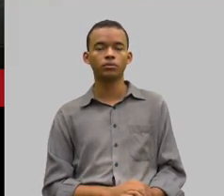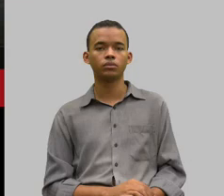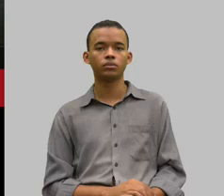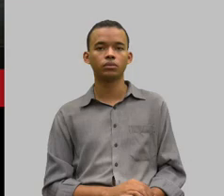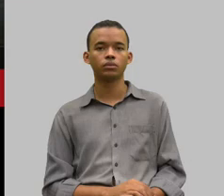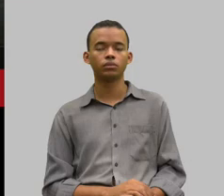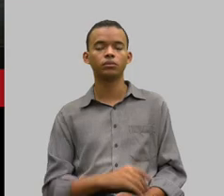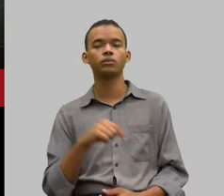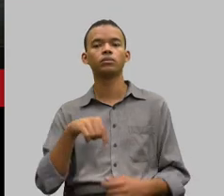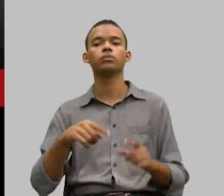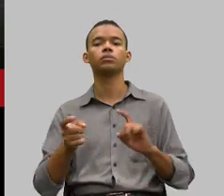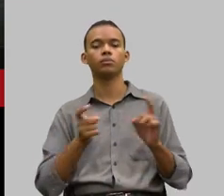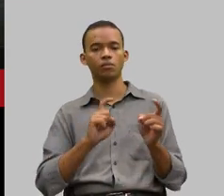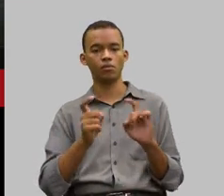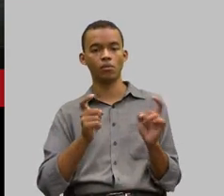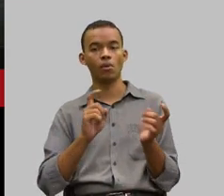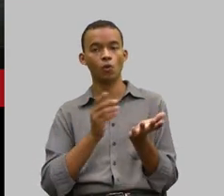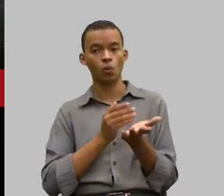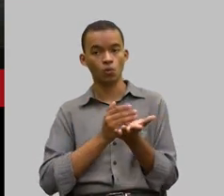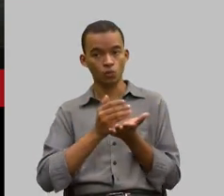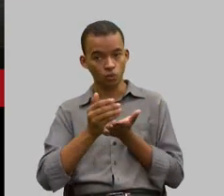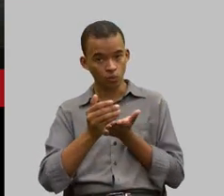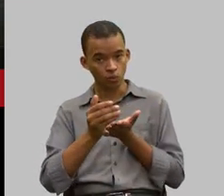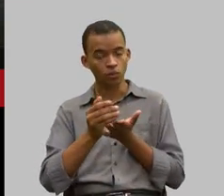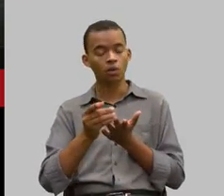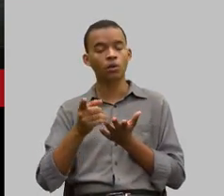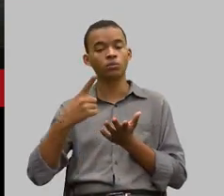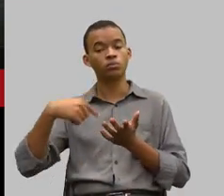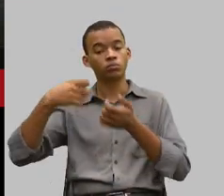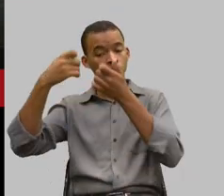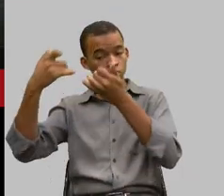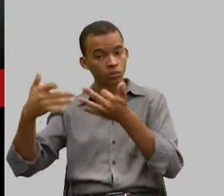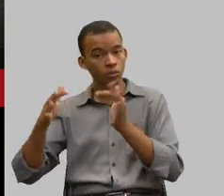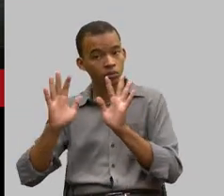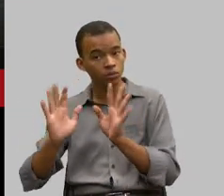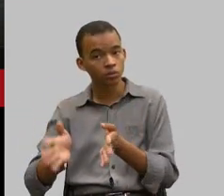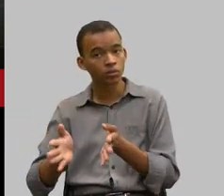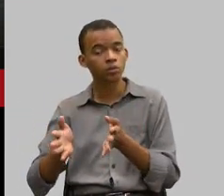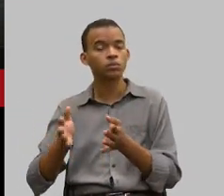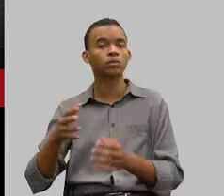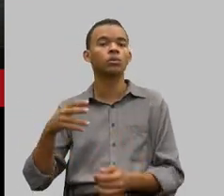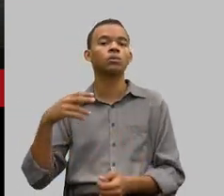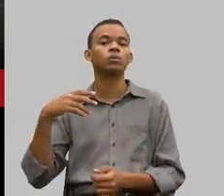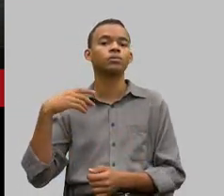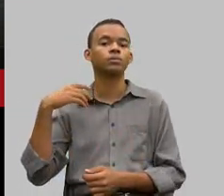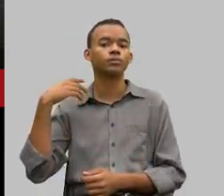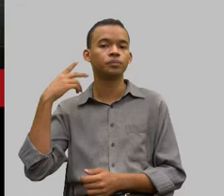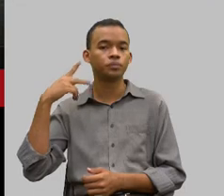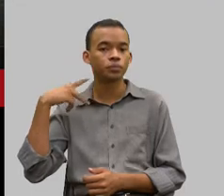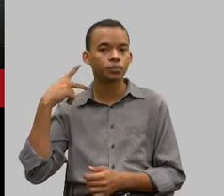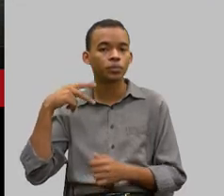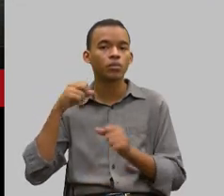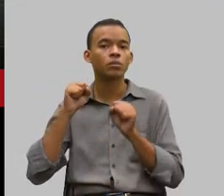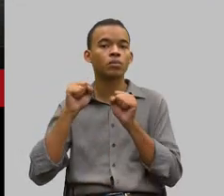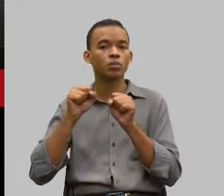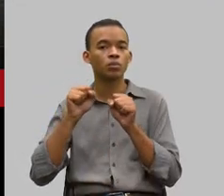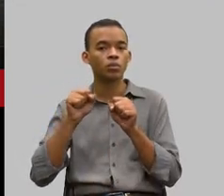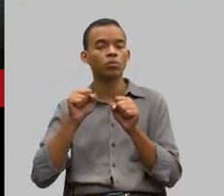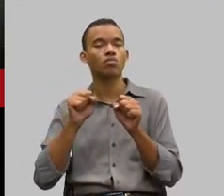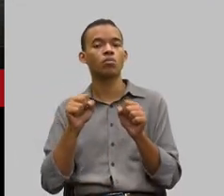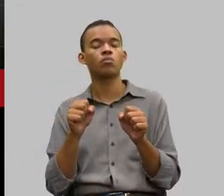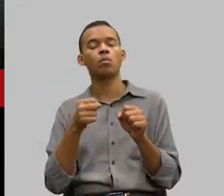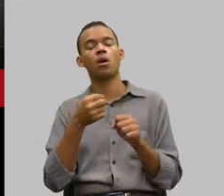da reunião cada parlamentar poderá fazer interpelação pelo prazo de 3 minutos